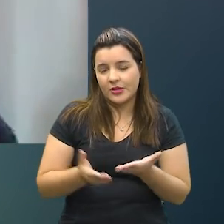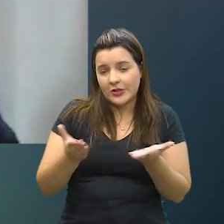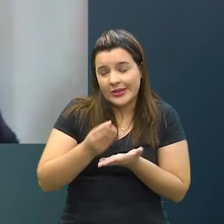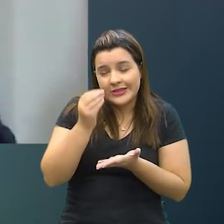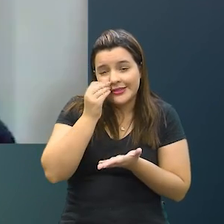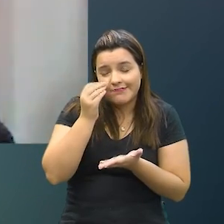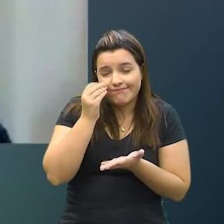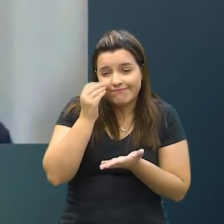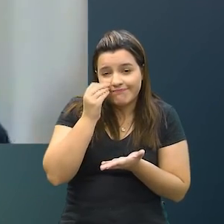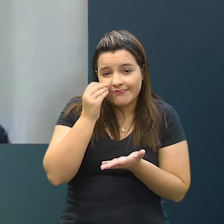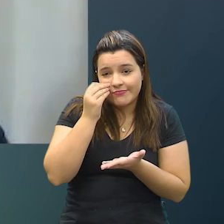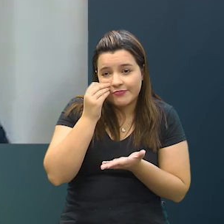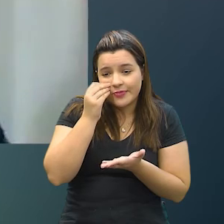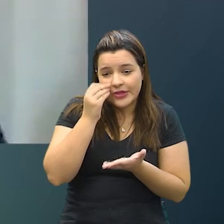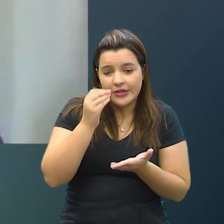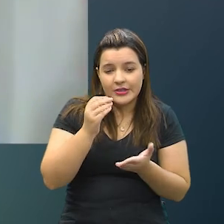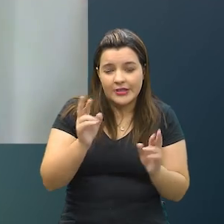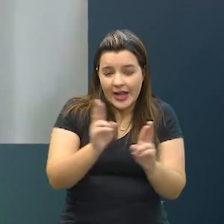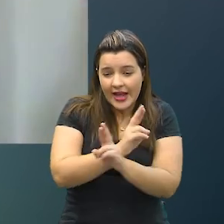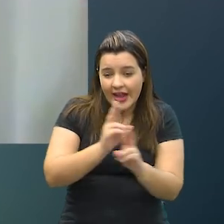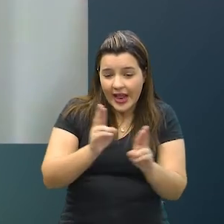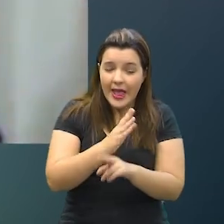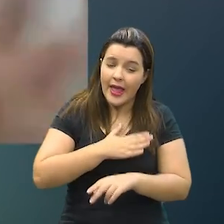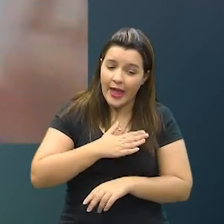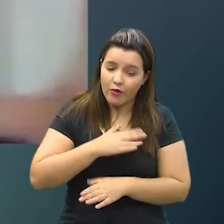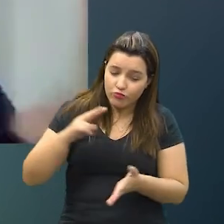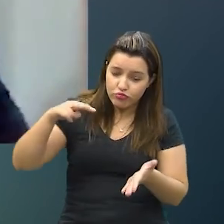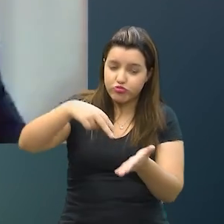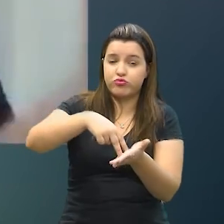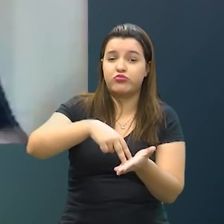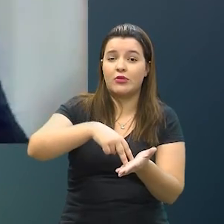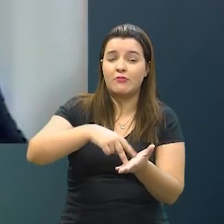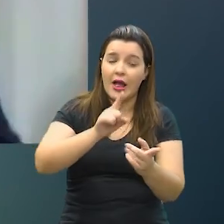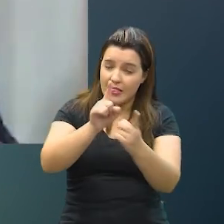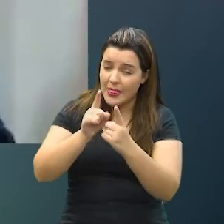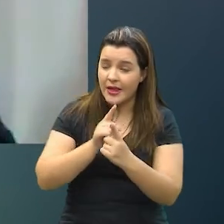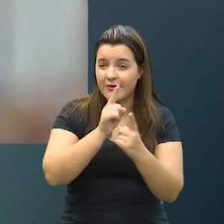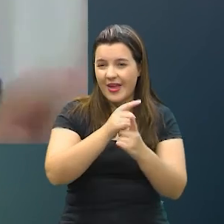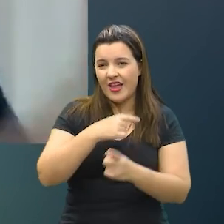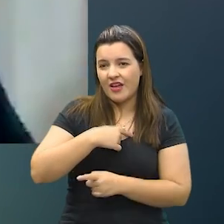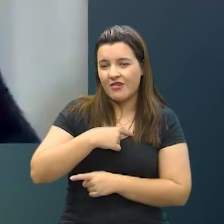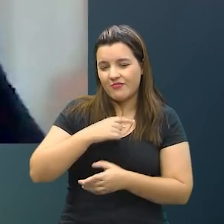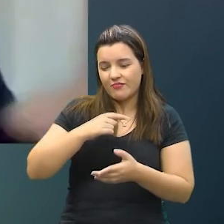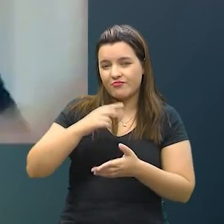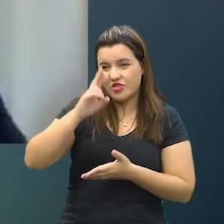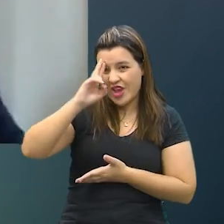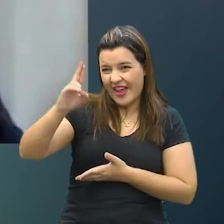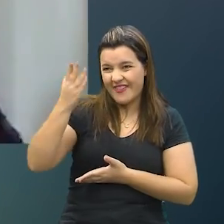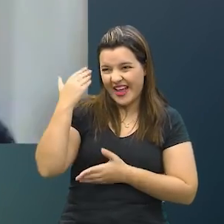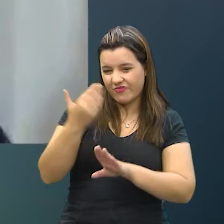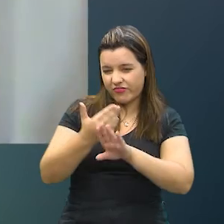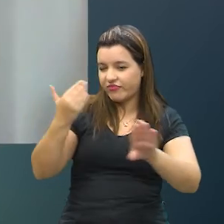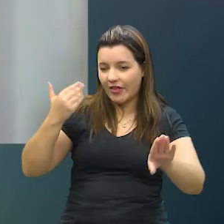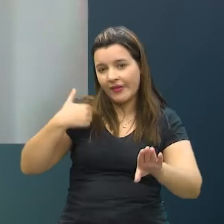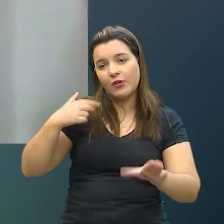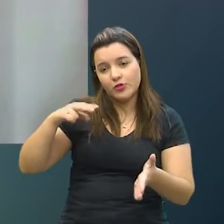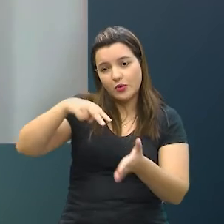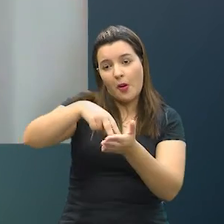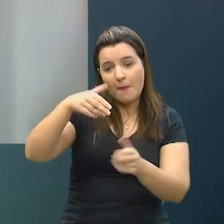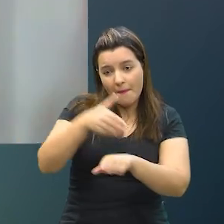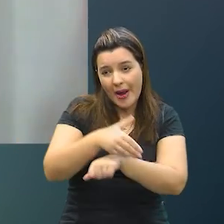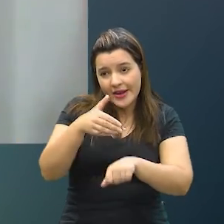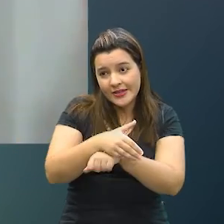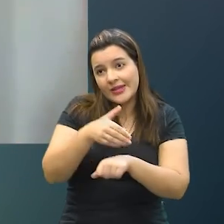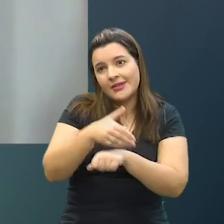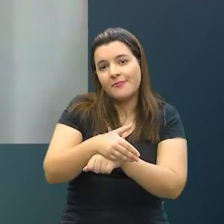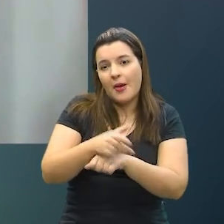seja se relacionar com o cliente e vender, né? Então, como que eu posso mexer na estrutura para focar mais nesse processo de venda?